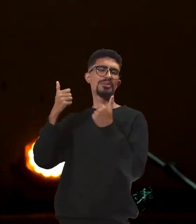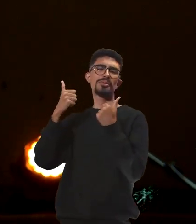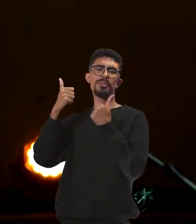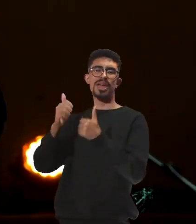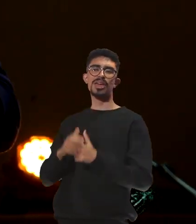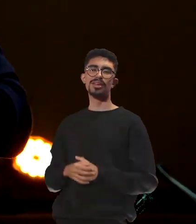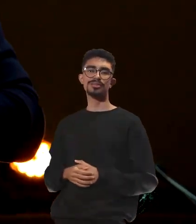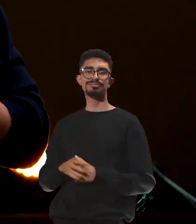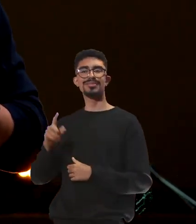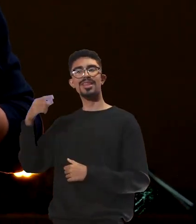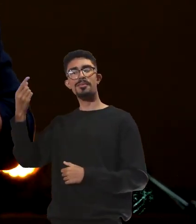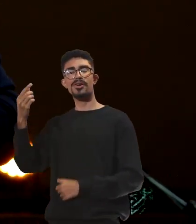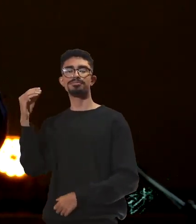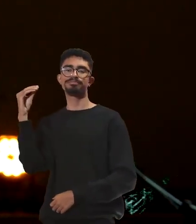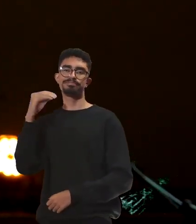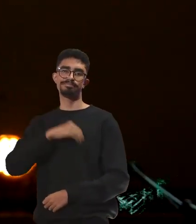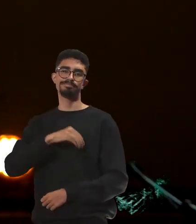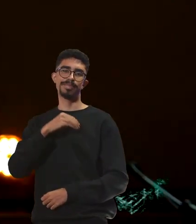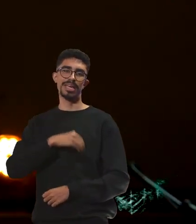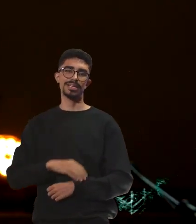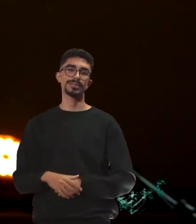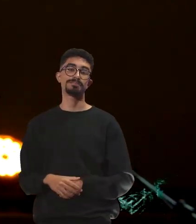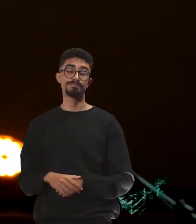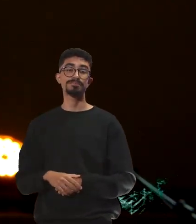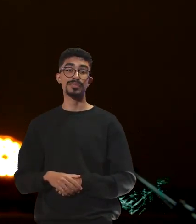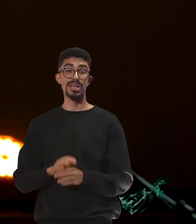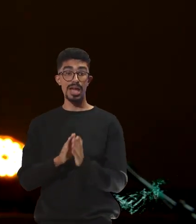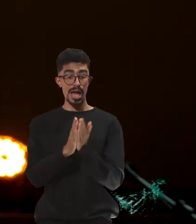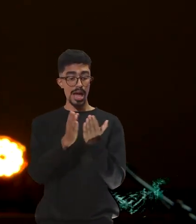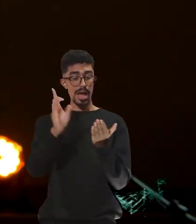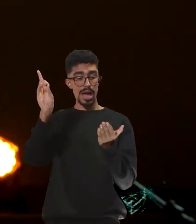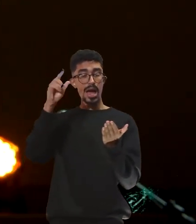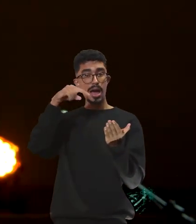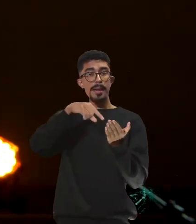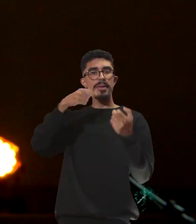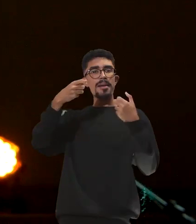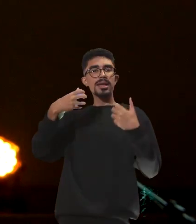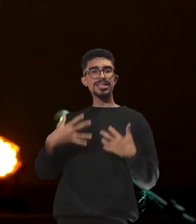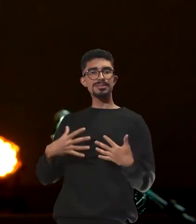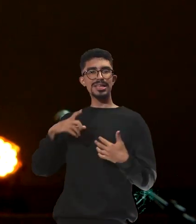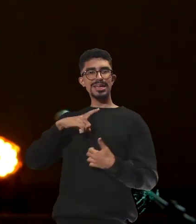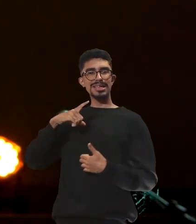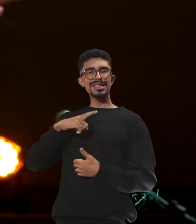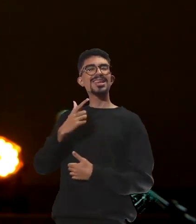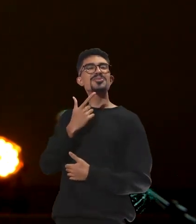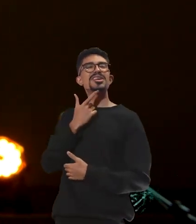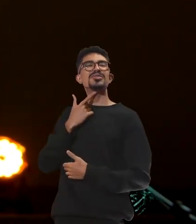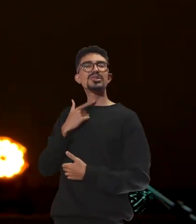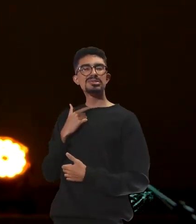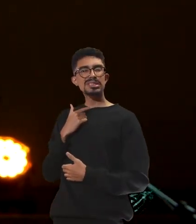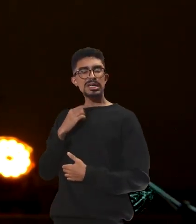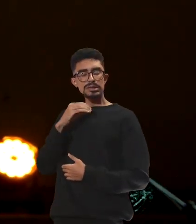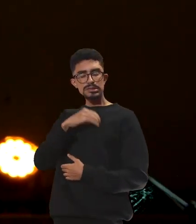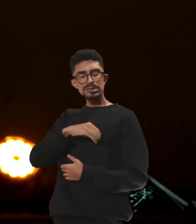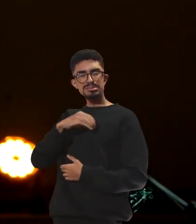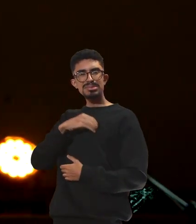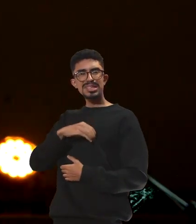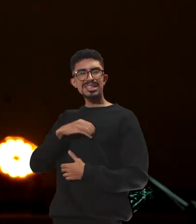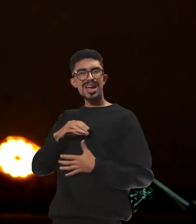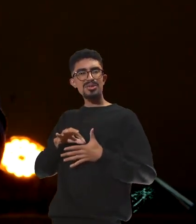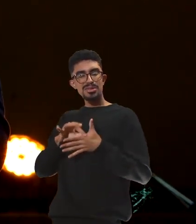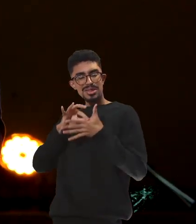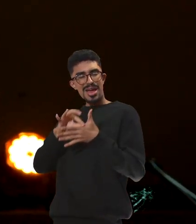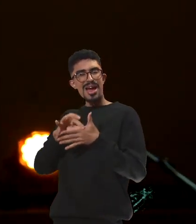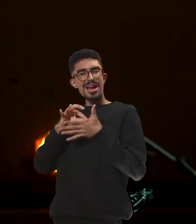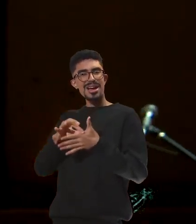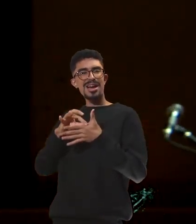numa batalha. A Bíblia fala que existe uma batalha dentro de cada um de nós. Carne, a nossa vontade de pecar, e espírito, fazer a vontade de Deus. Existe essa batalha. Não dá para